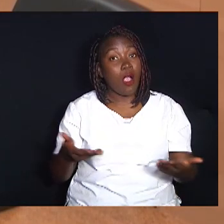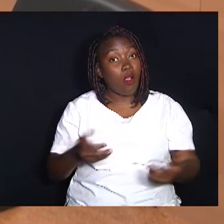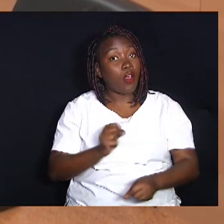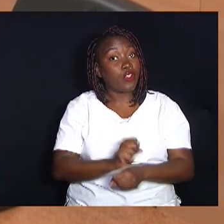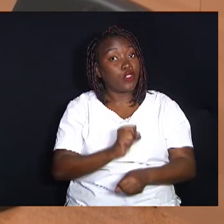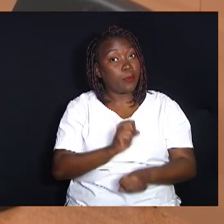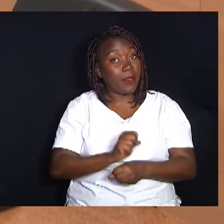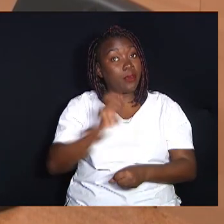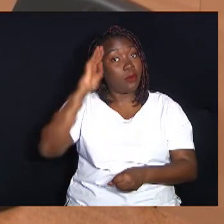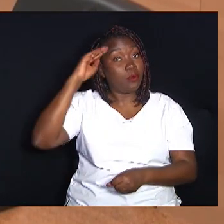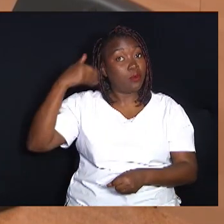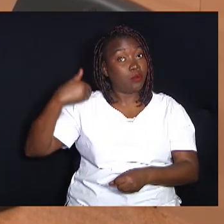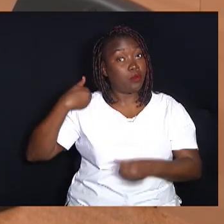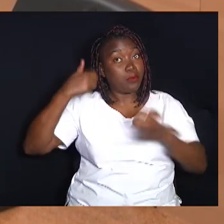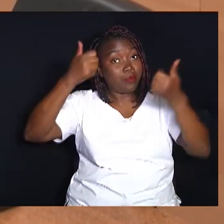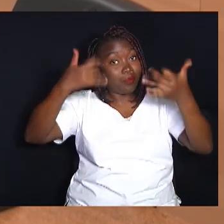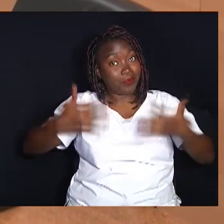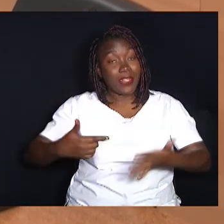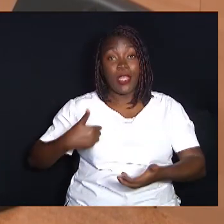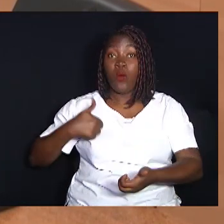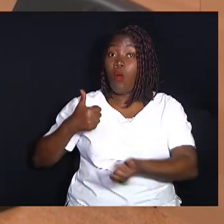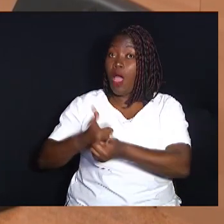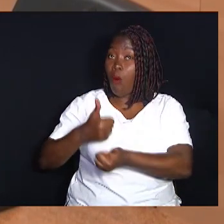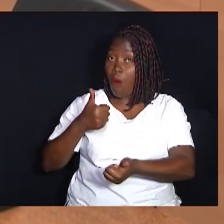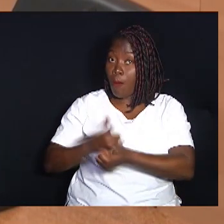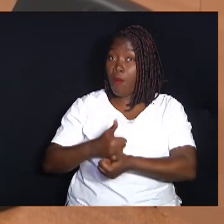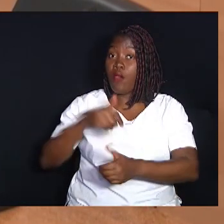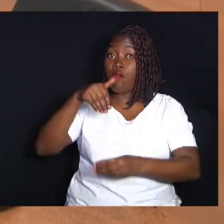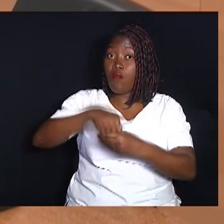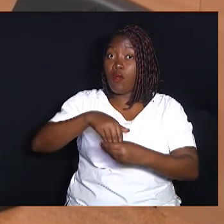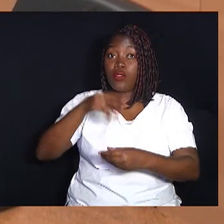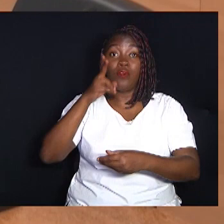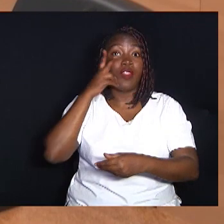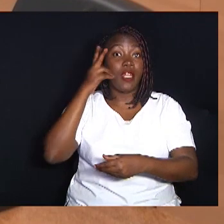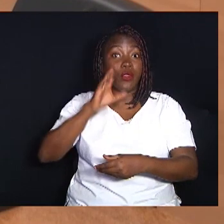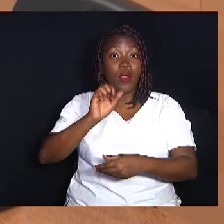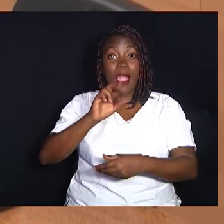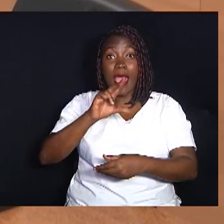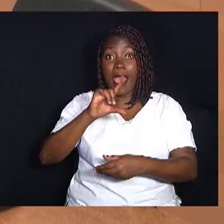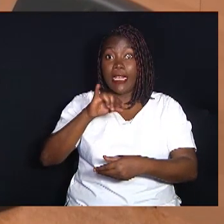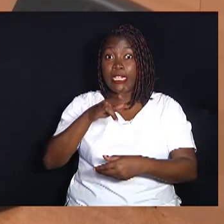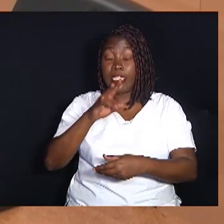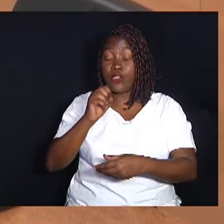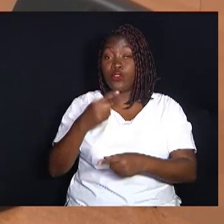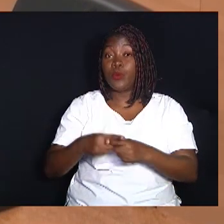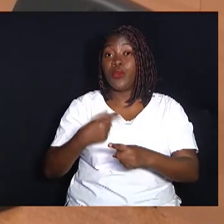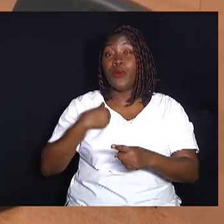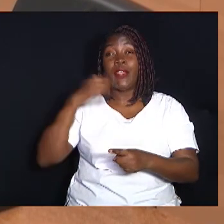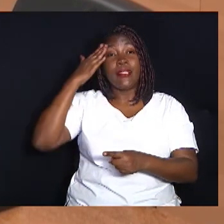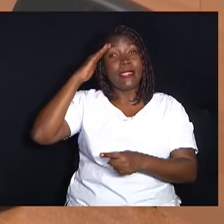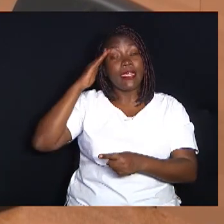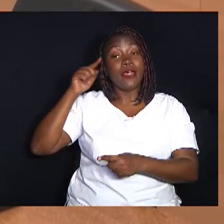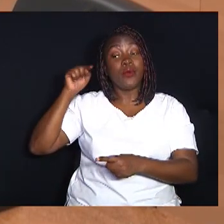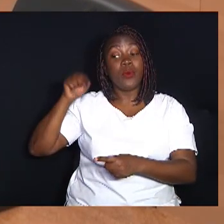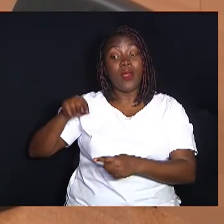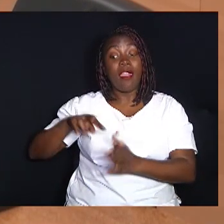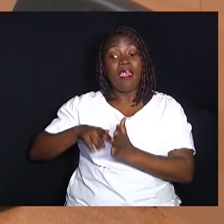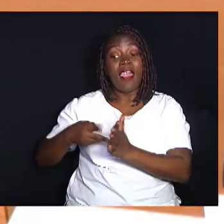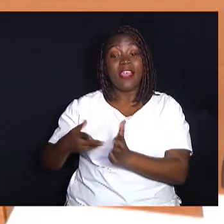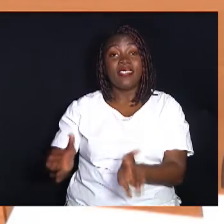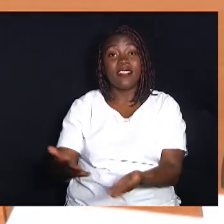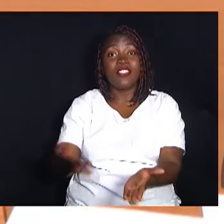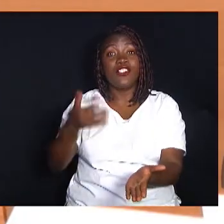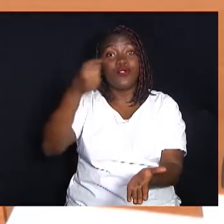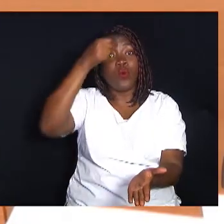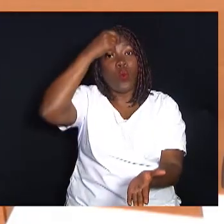se manifestar. Eu acompanho o voto do vereador Carlinhos Camelô, porque eu entendo que é um incentivo à cultura, né,